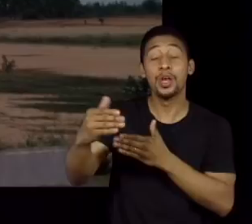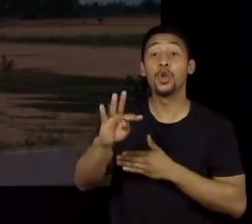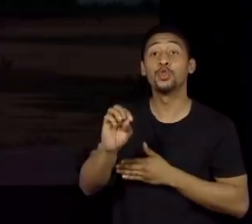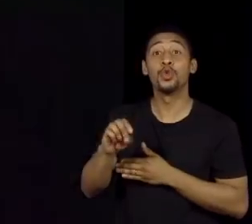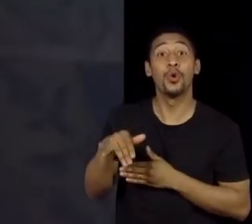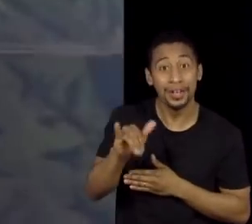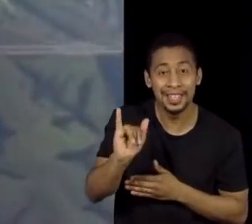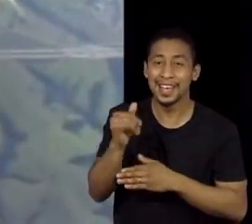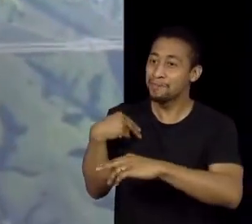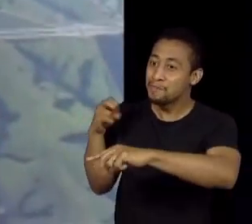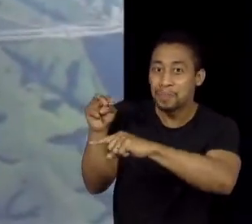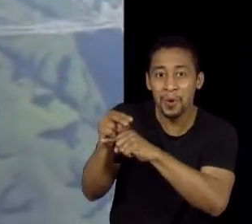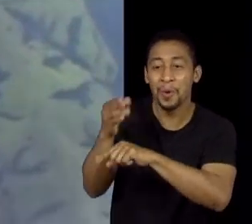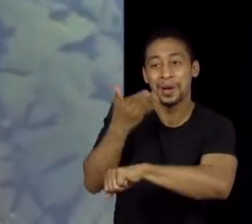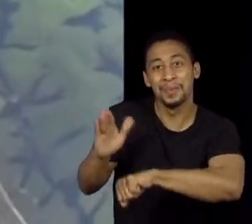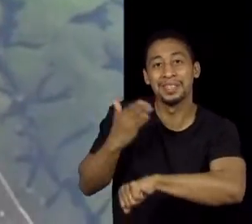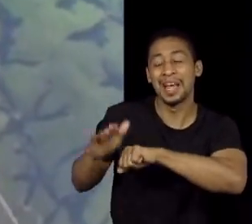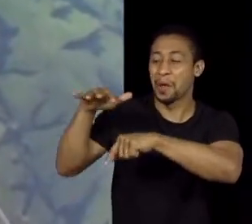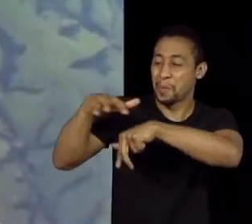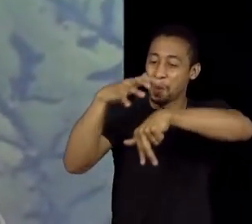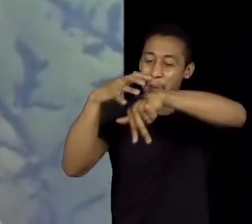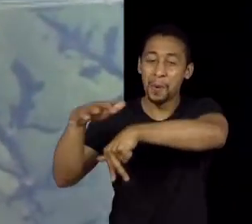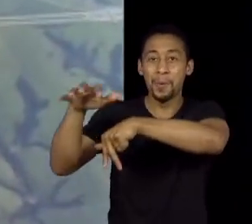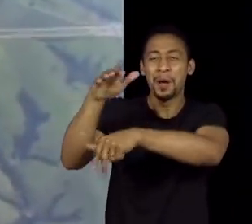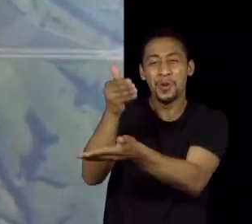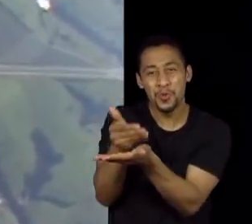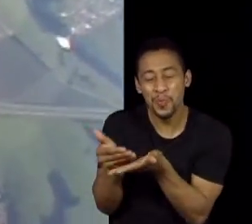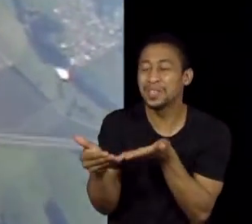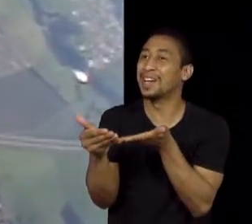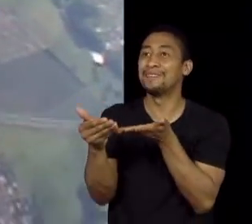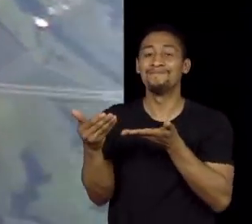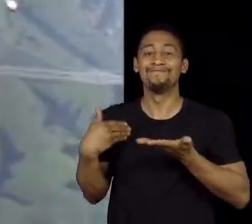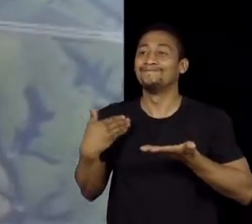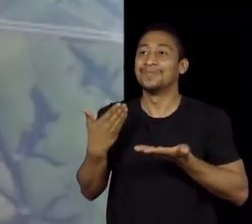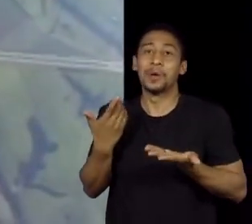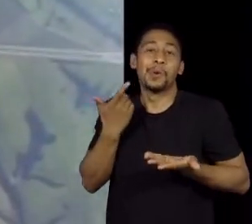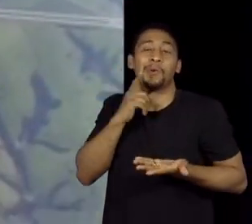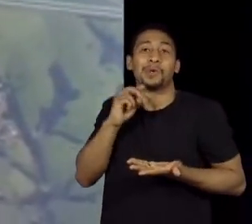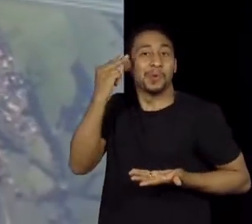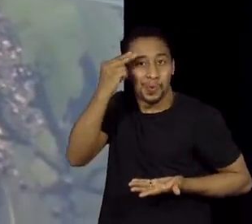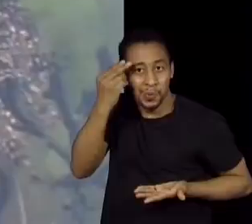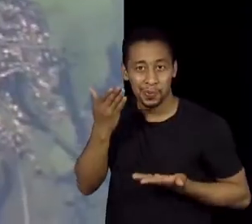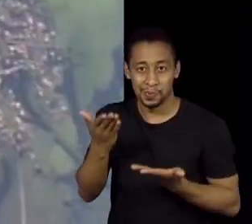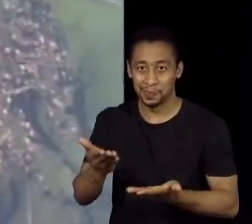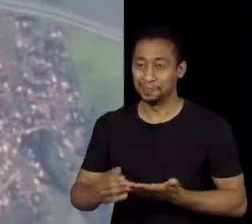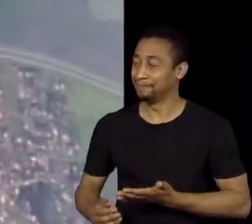de Deodoro para lá experimentar seus primeiros e arriscados voos.